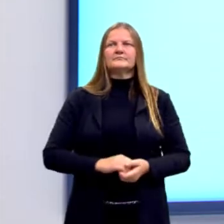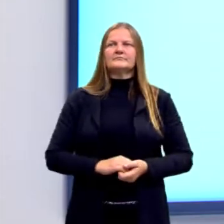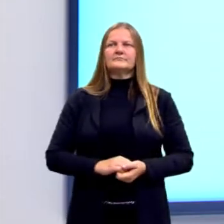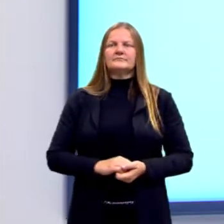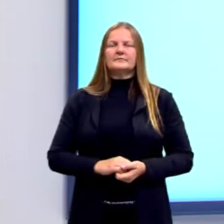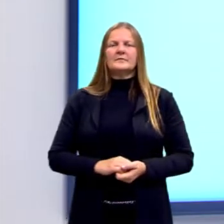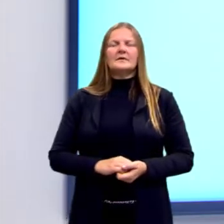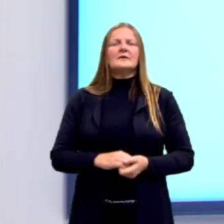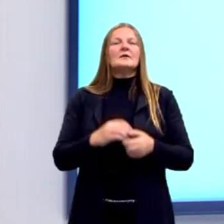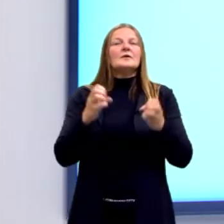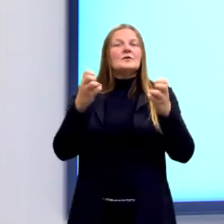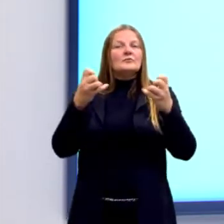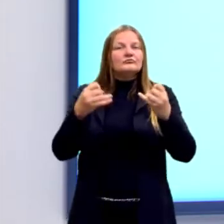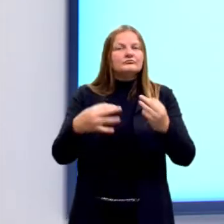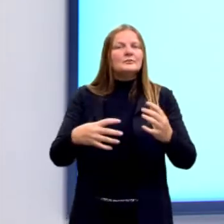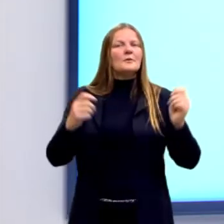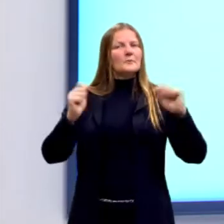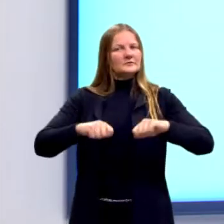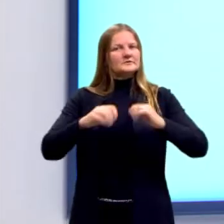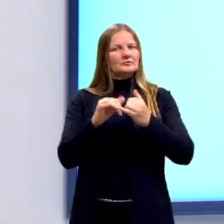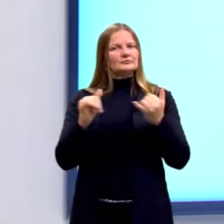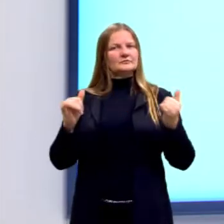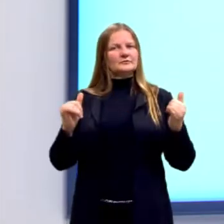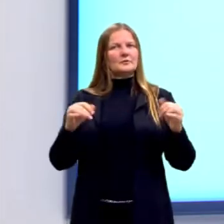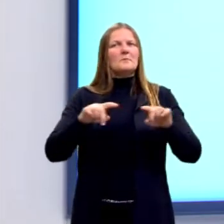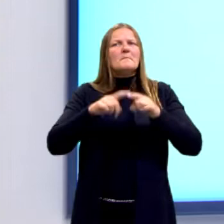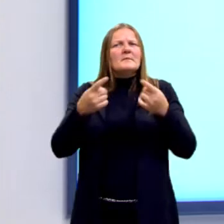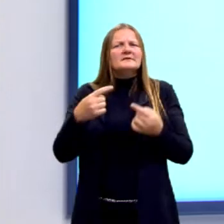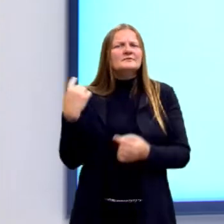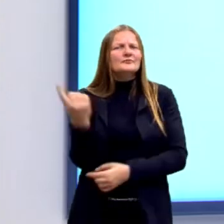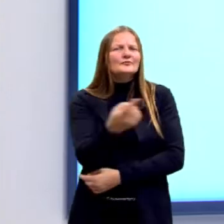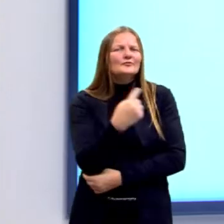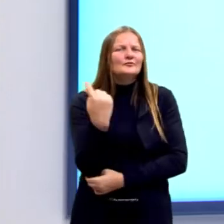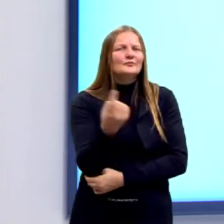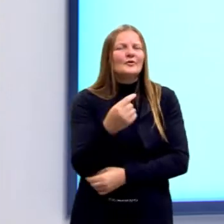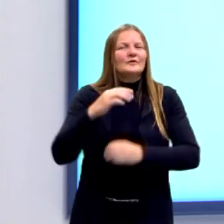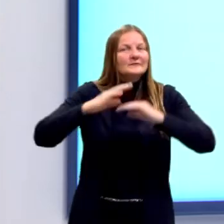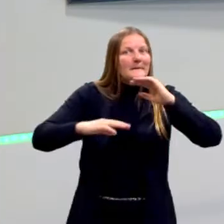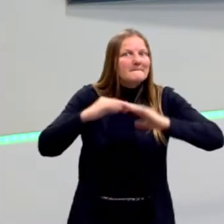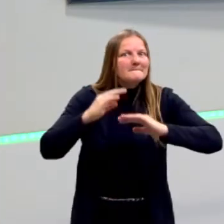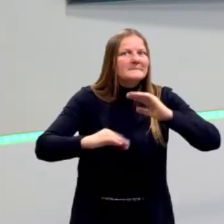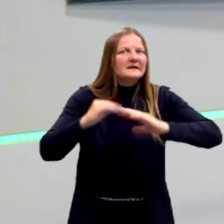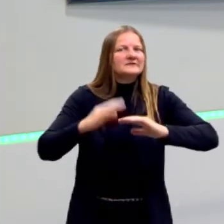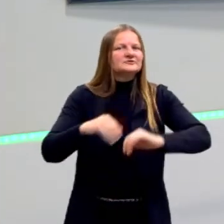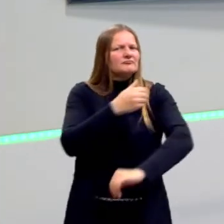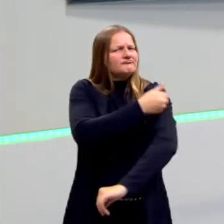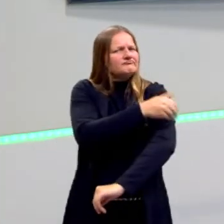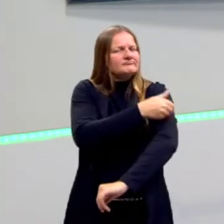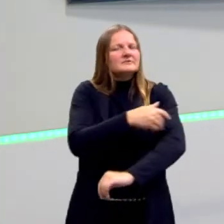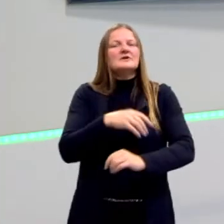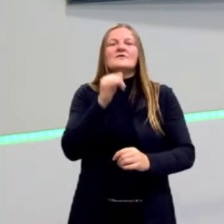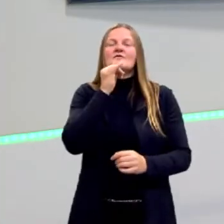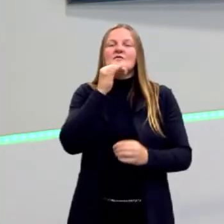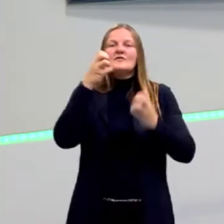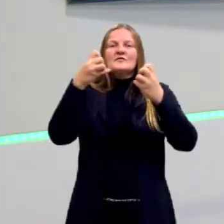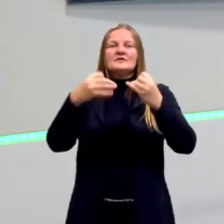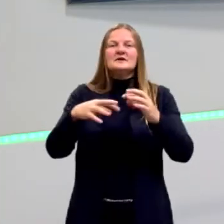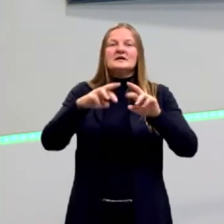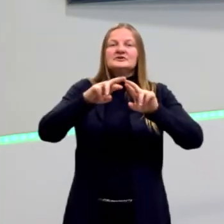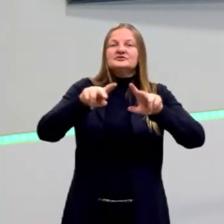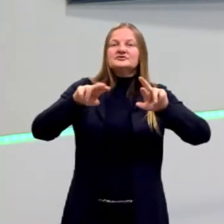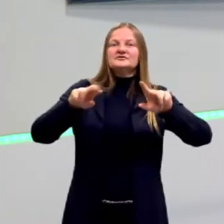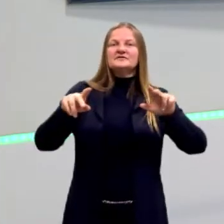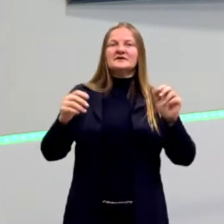é bom a gente falou de potencial elétrico mas para a gente né na prática a gente vai ouvir falar bastante de